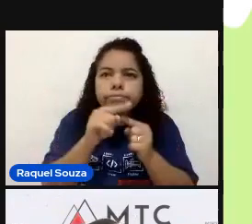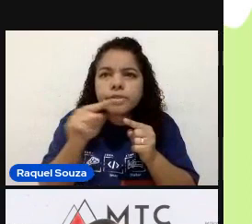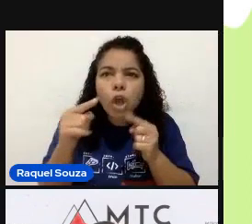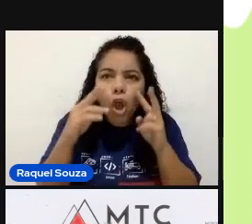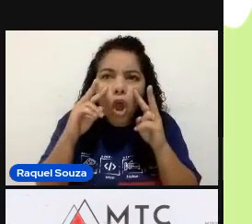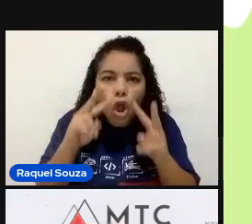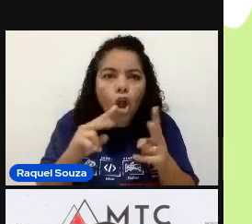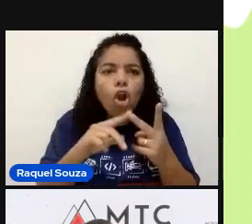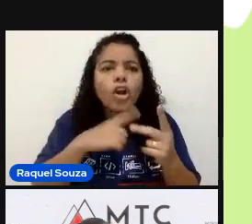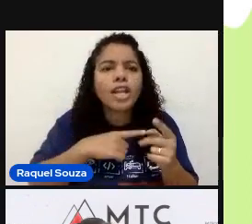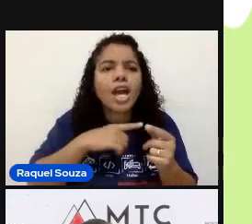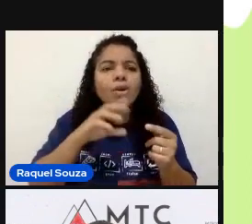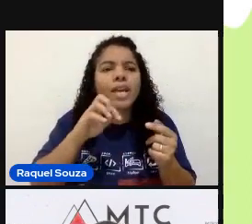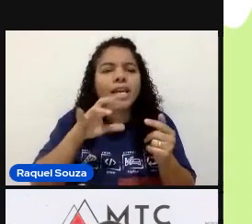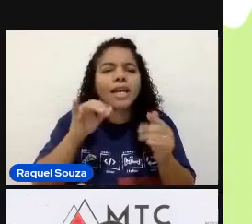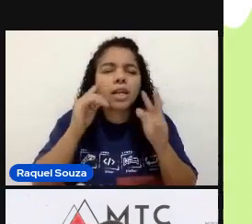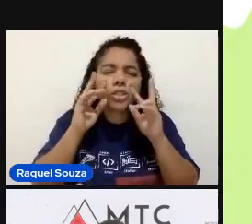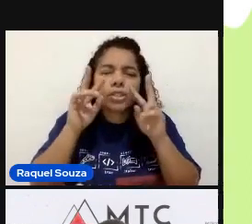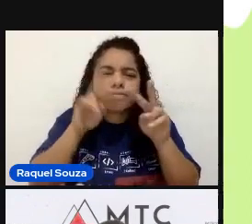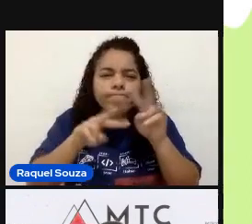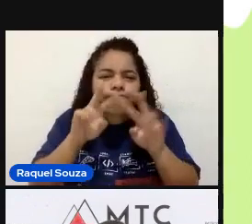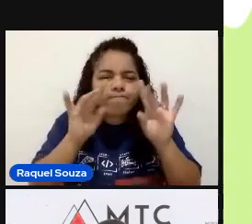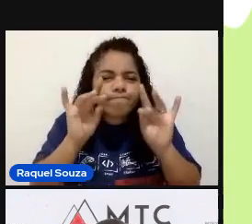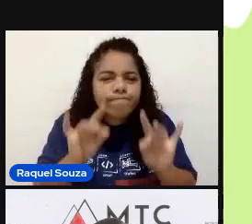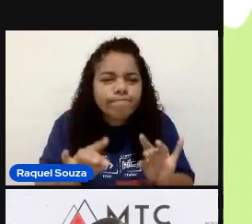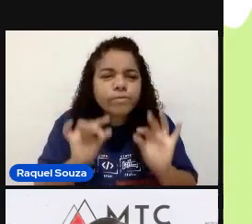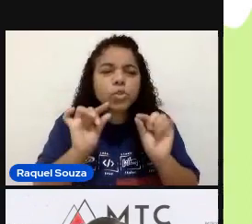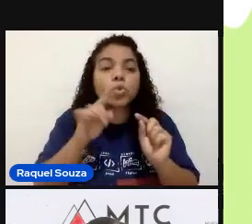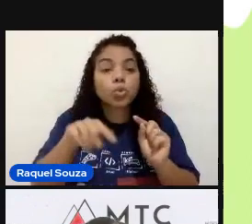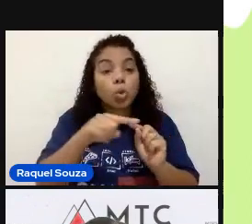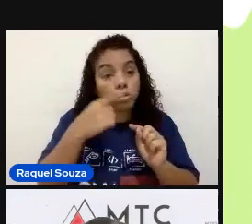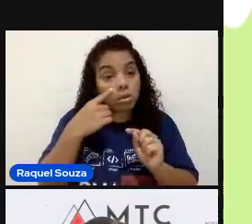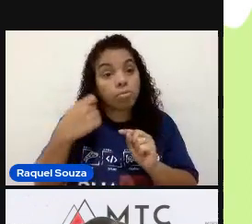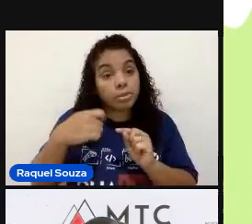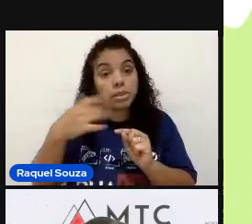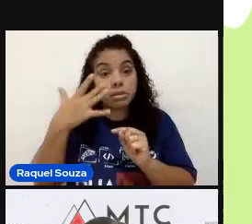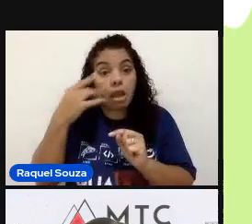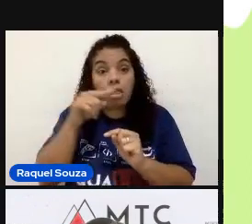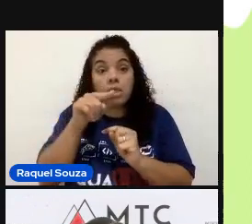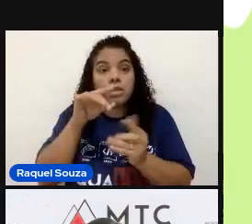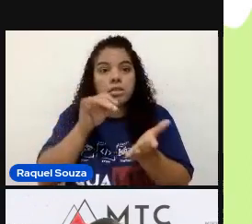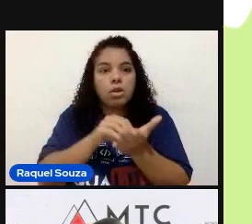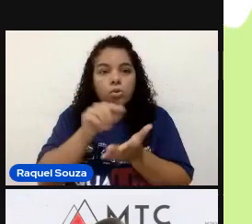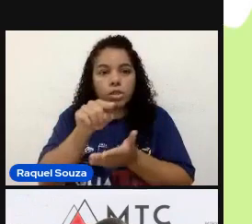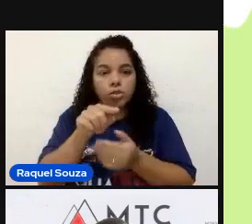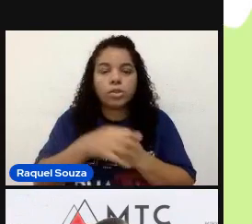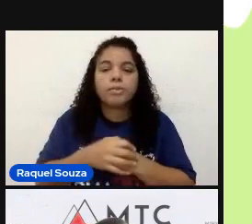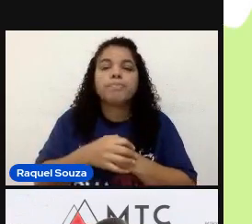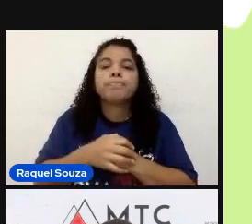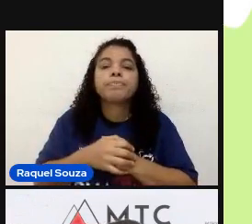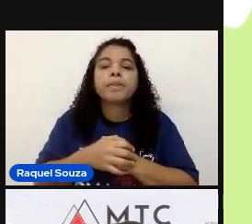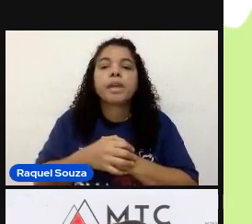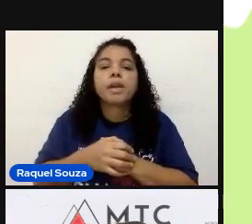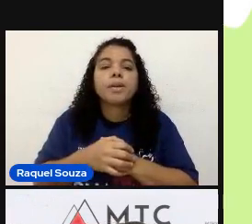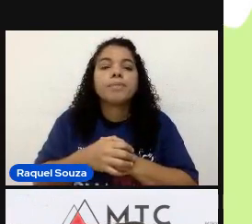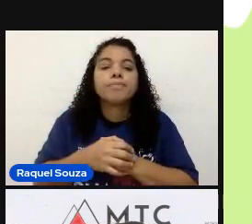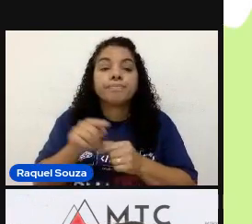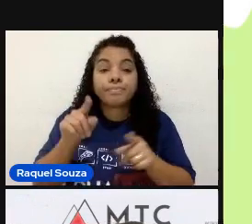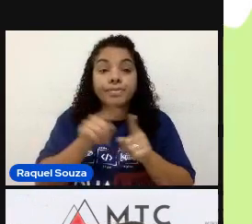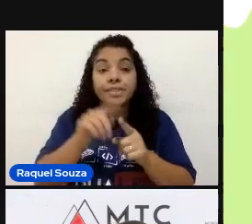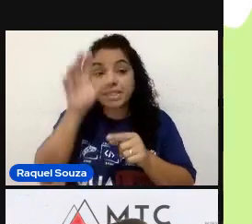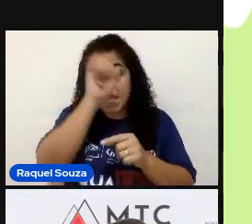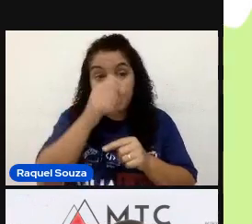crítico, analítico, minucioso. Então, ó, tem que prestar atenção nisso, tá? E aprender a dizer